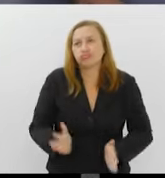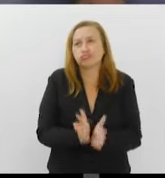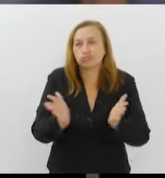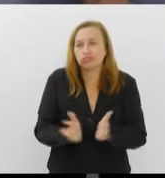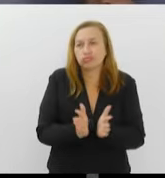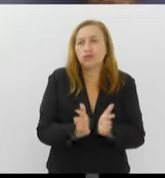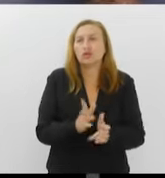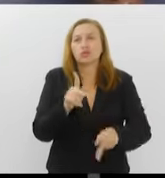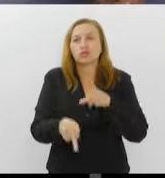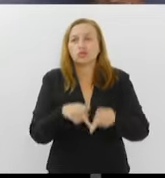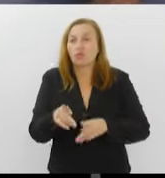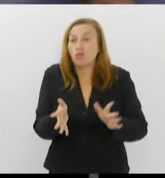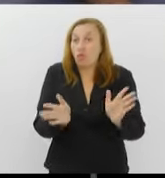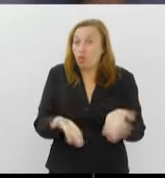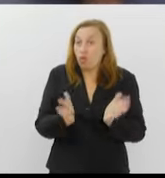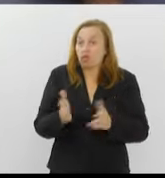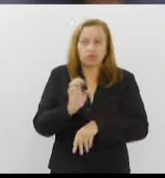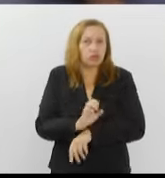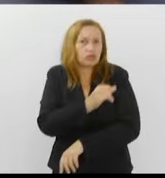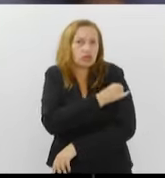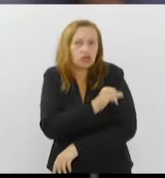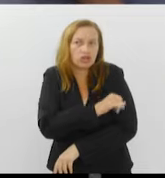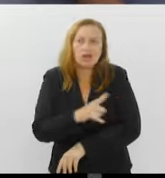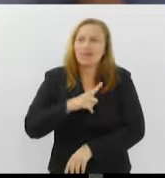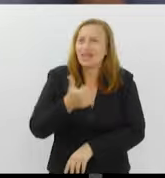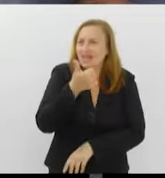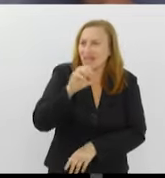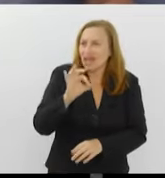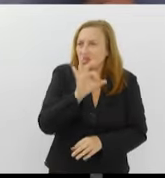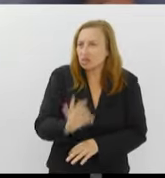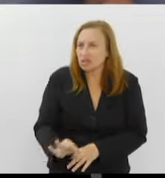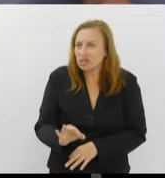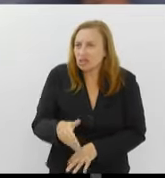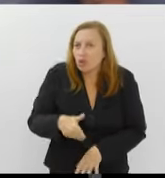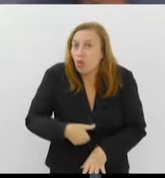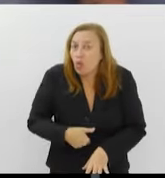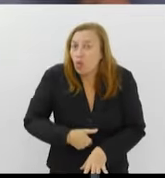nossa população. Hoje, o estado do Rio de Janeiro tem 10% dos famintos